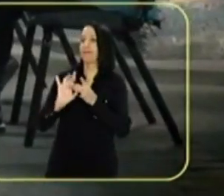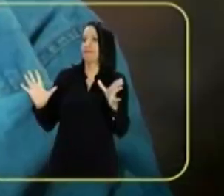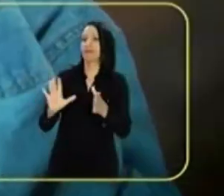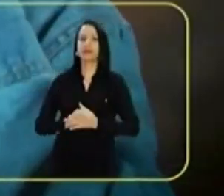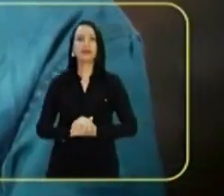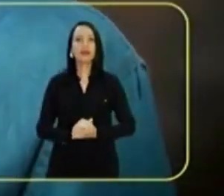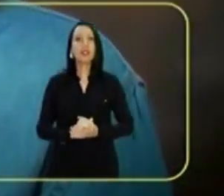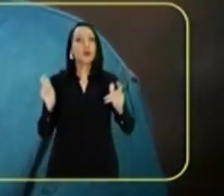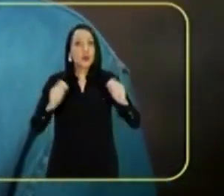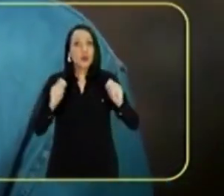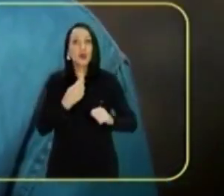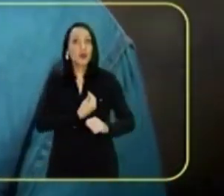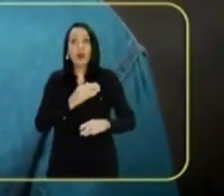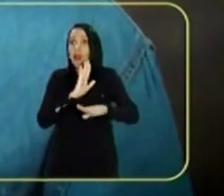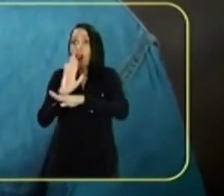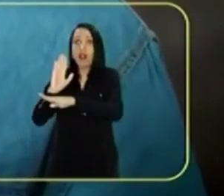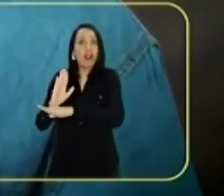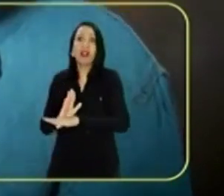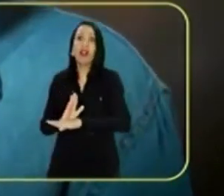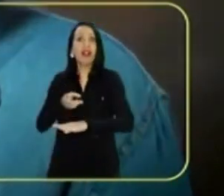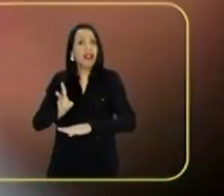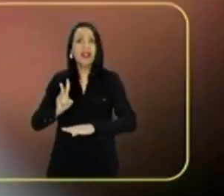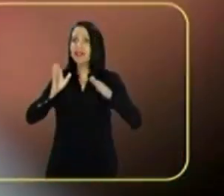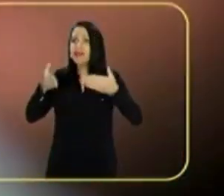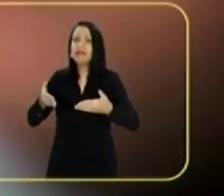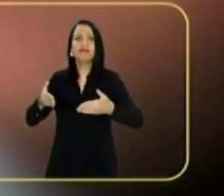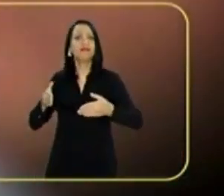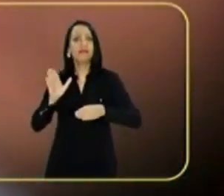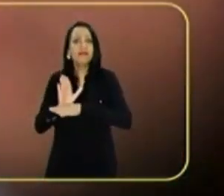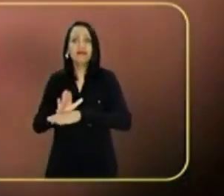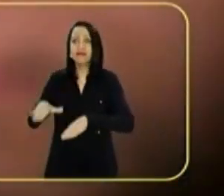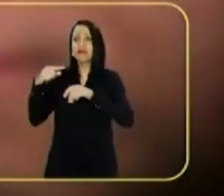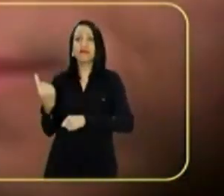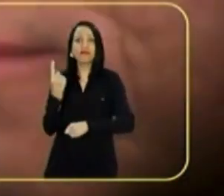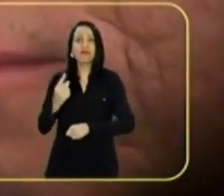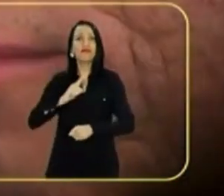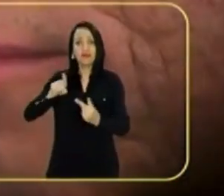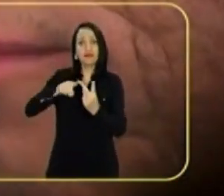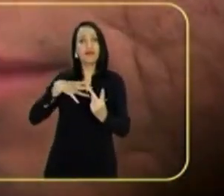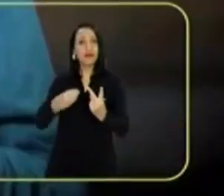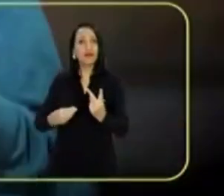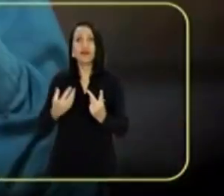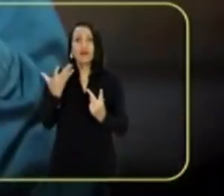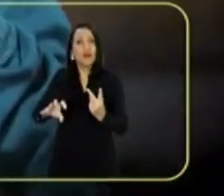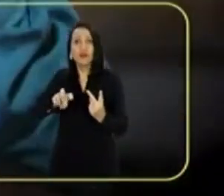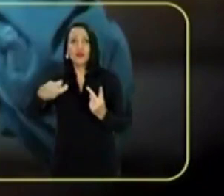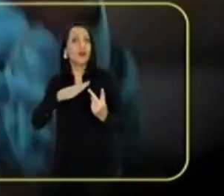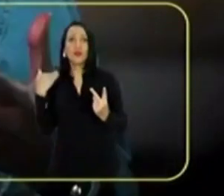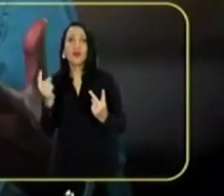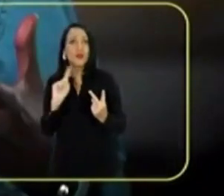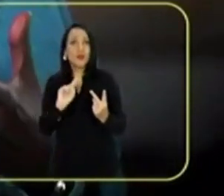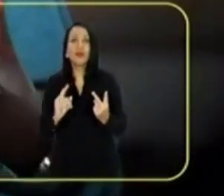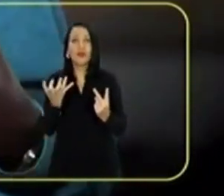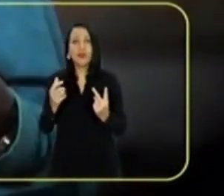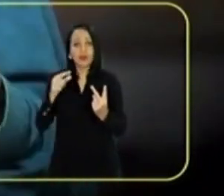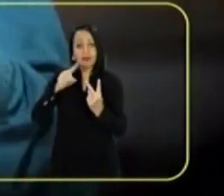poder ajudar ele mais do que eu sempre ajudei, porque eu criei sozinho. Só que eu tenho mais um e eu não quero perder ele. Eu quero poder fazer por